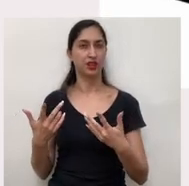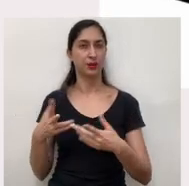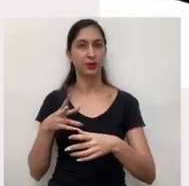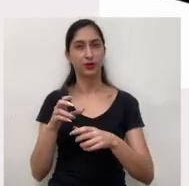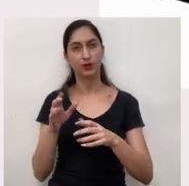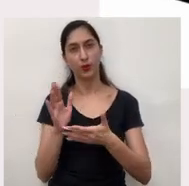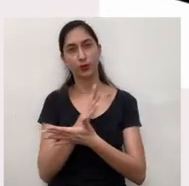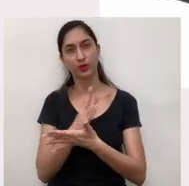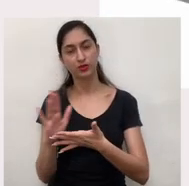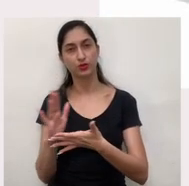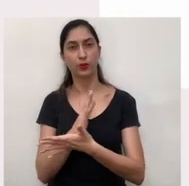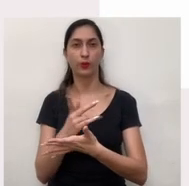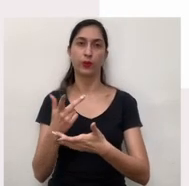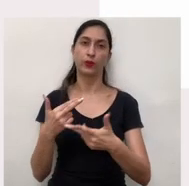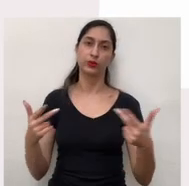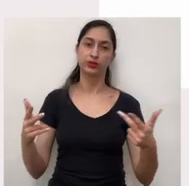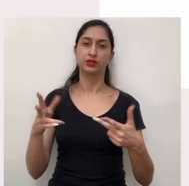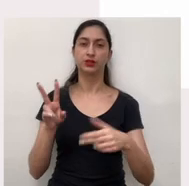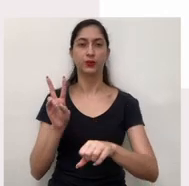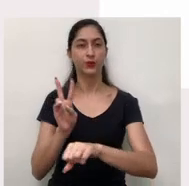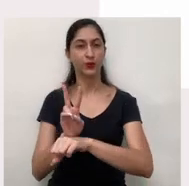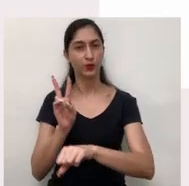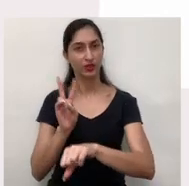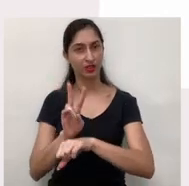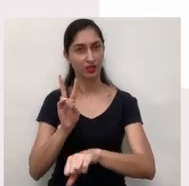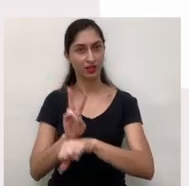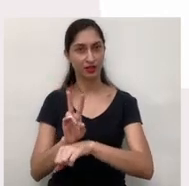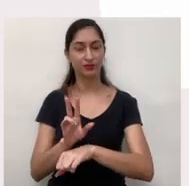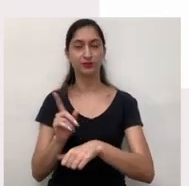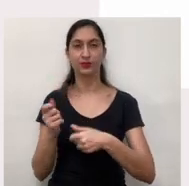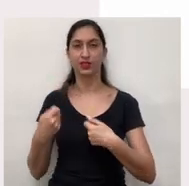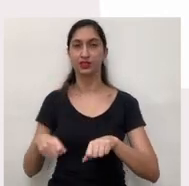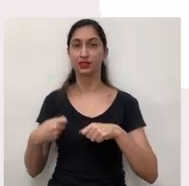Pode passar. Temos 10 minutos.